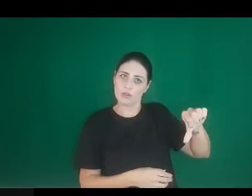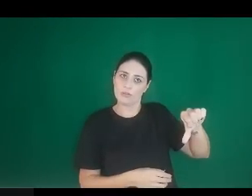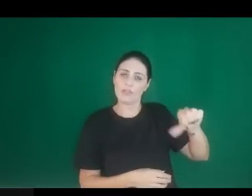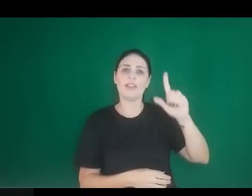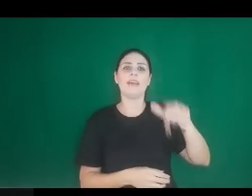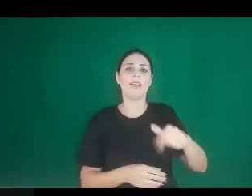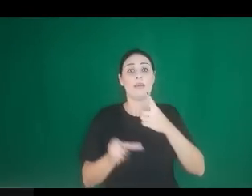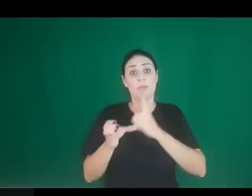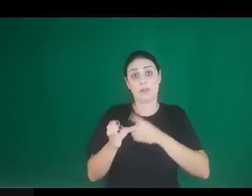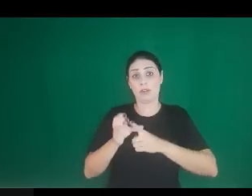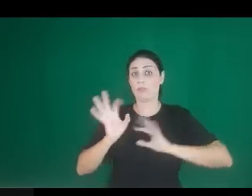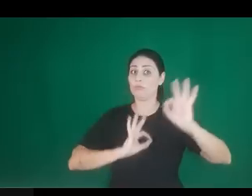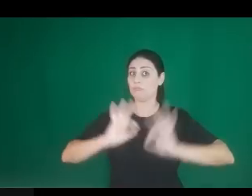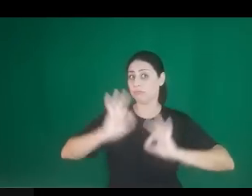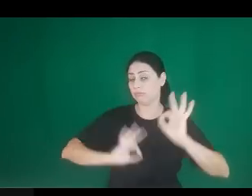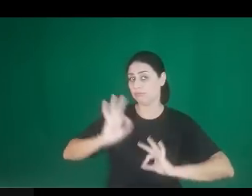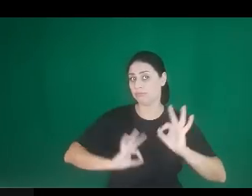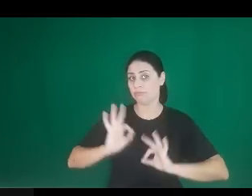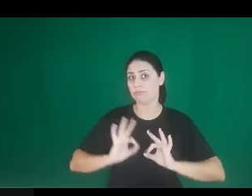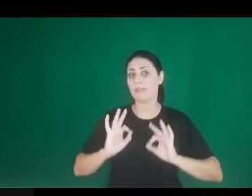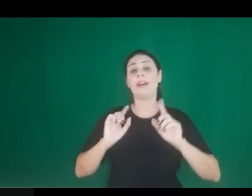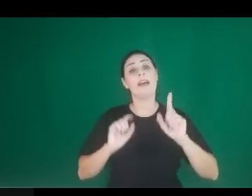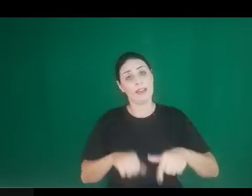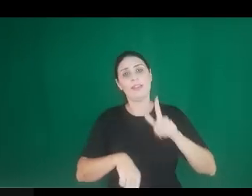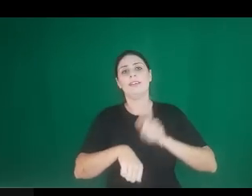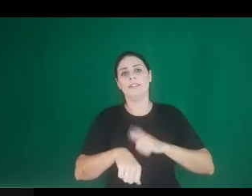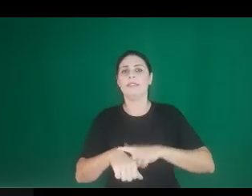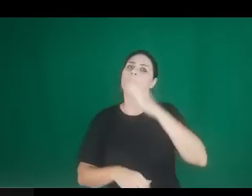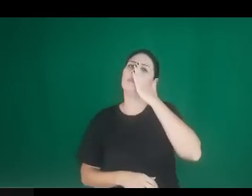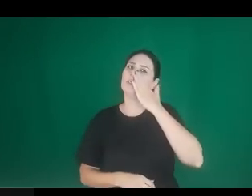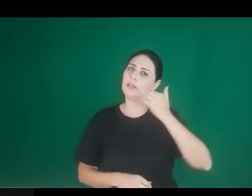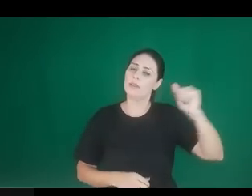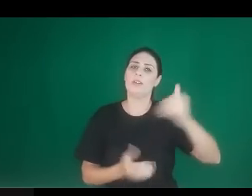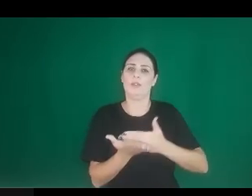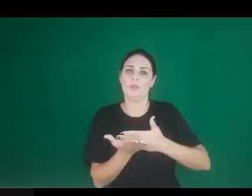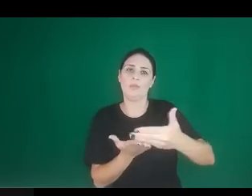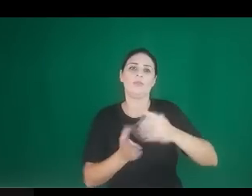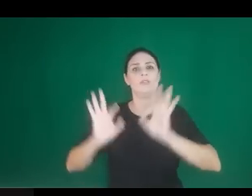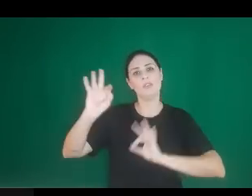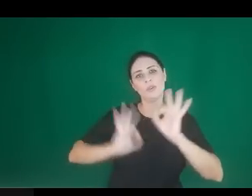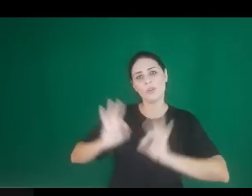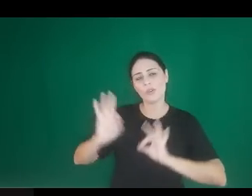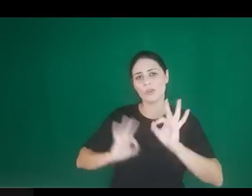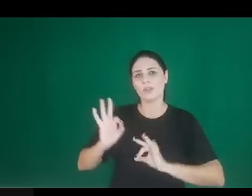Os municípios se organizarem. E aí foi o momento que Araucária organizou, né,